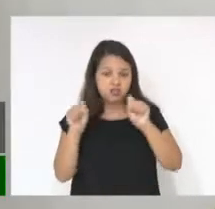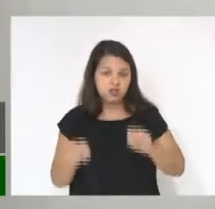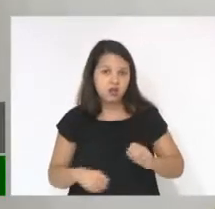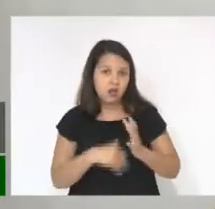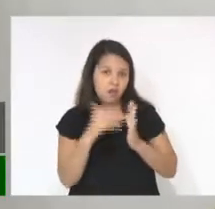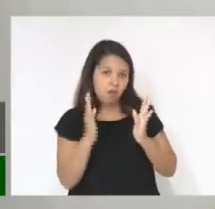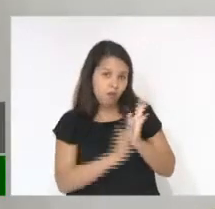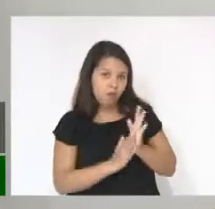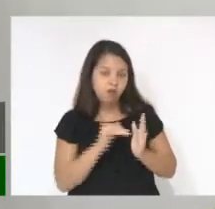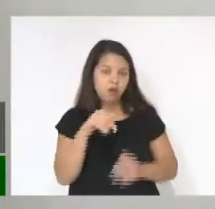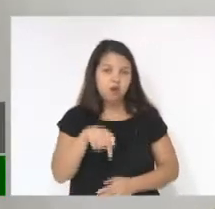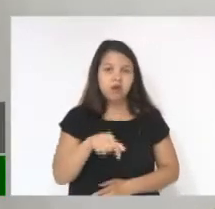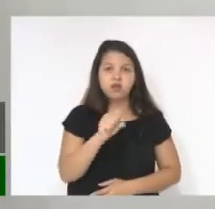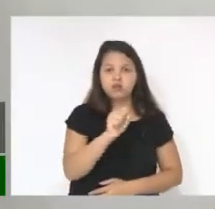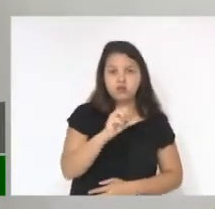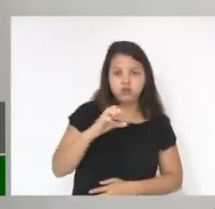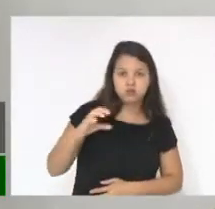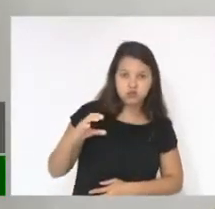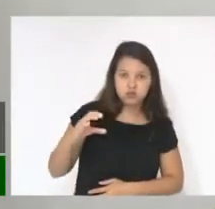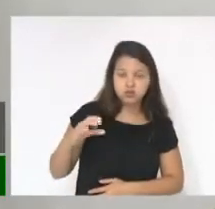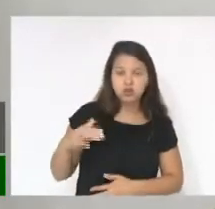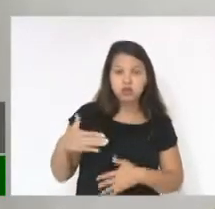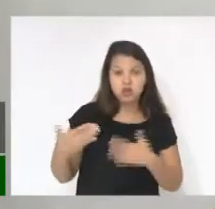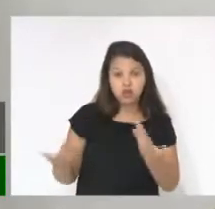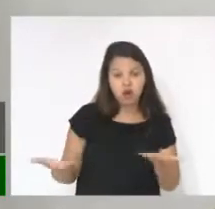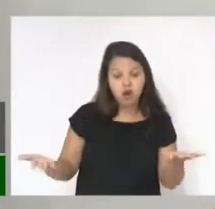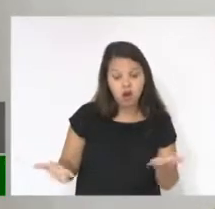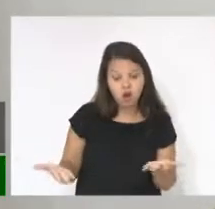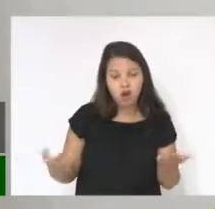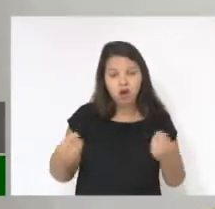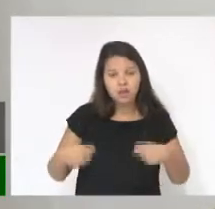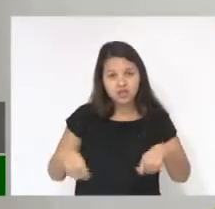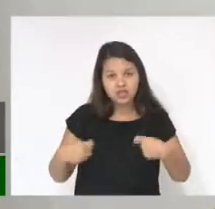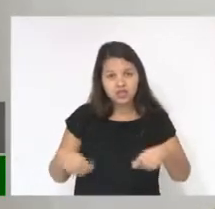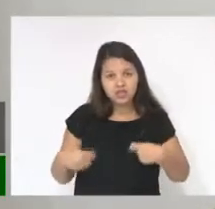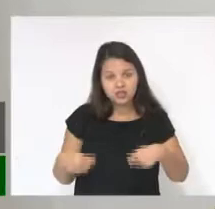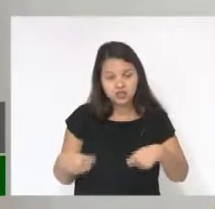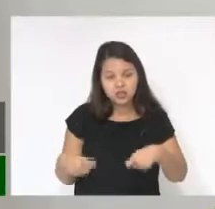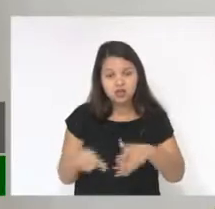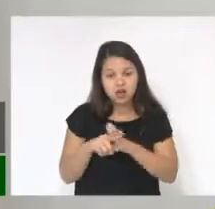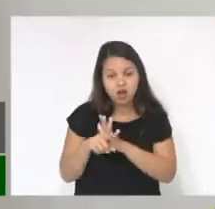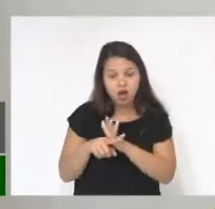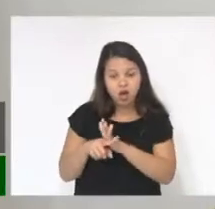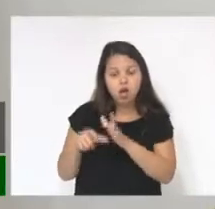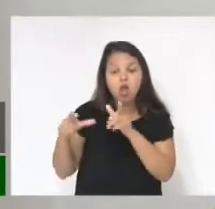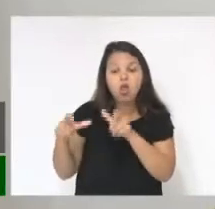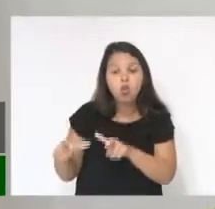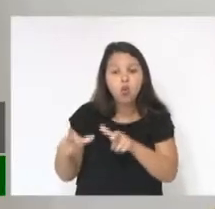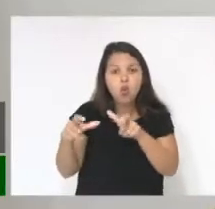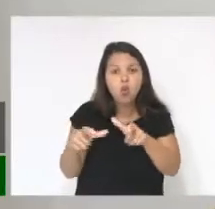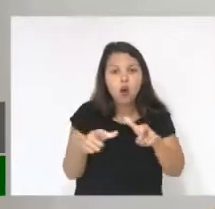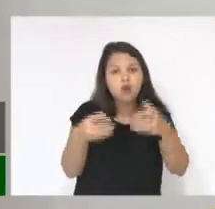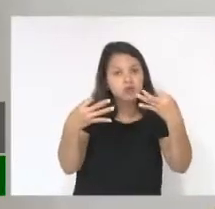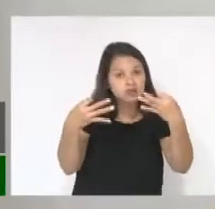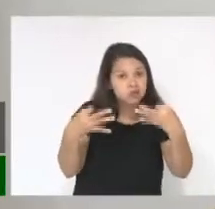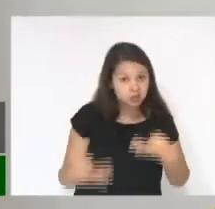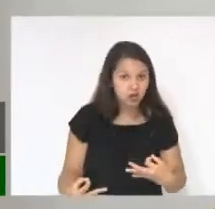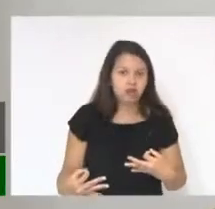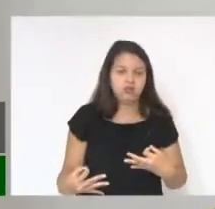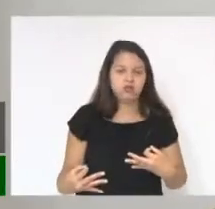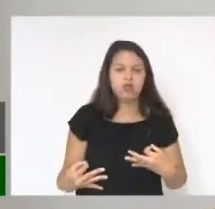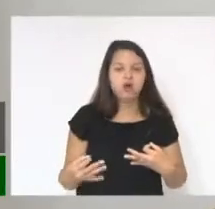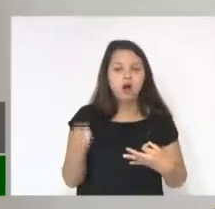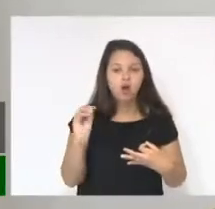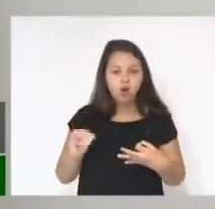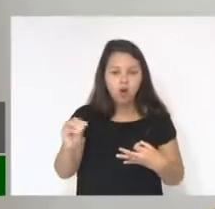Catarina. Eu acho que chegou a hora de ser reanalisado o local de se colocar uma lombada. Portanto, parabéns